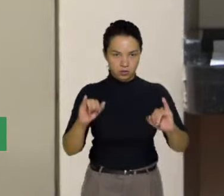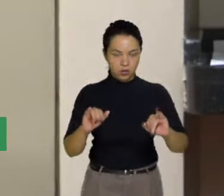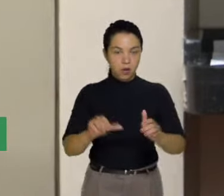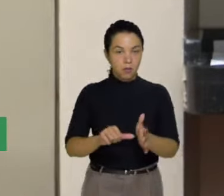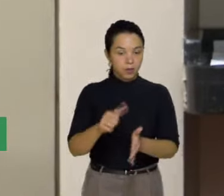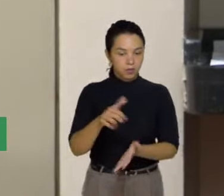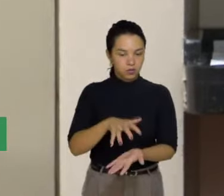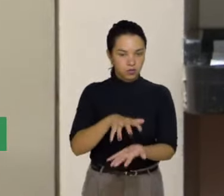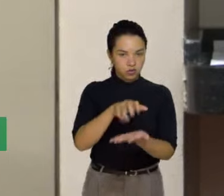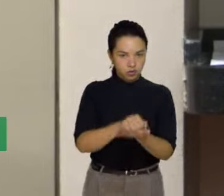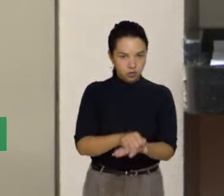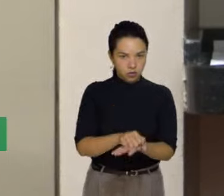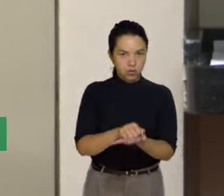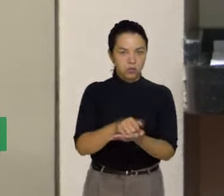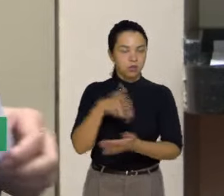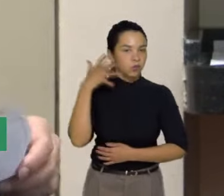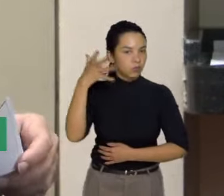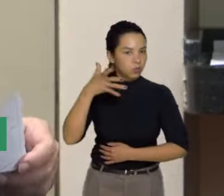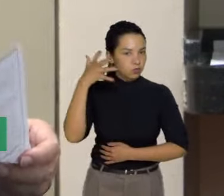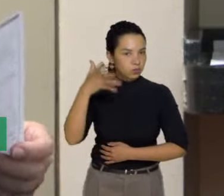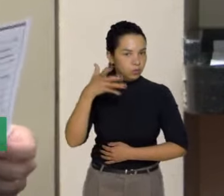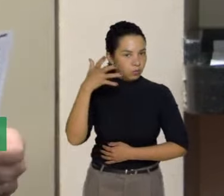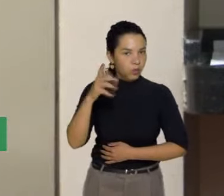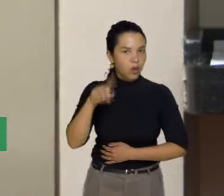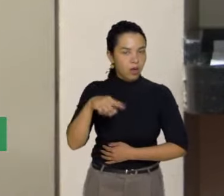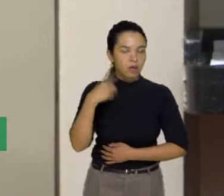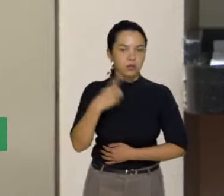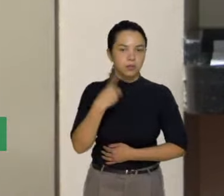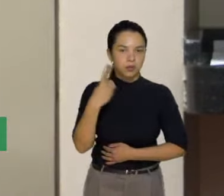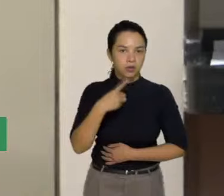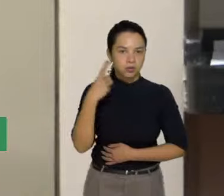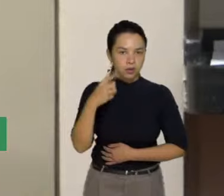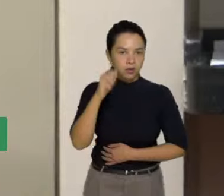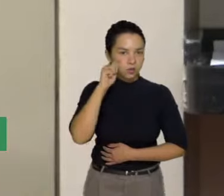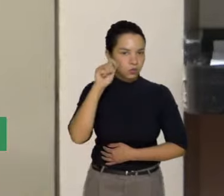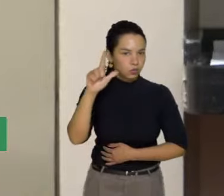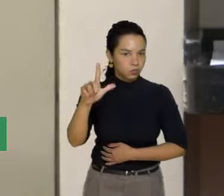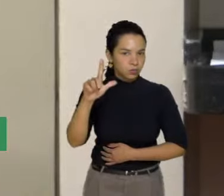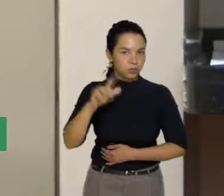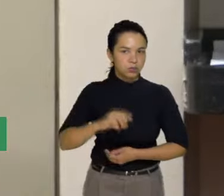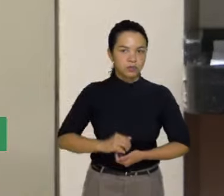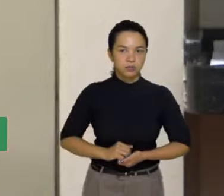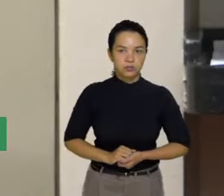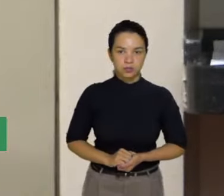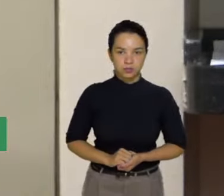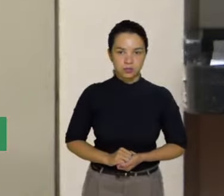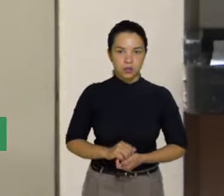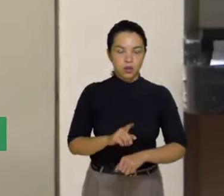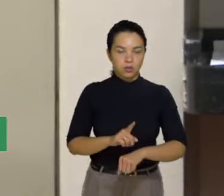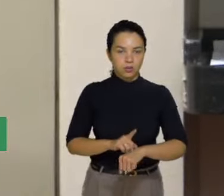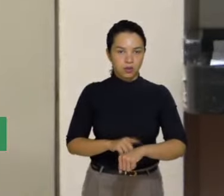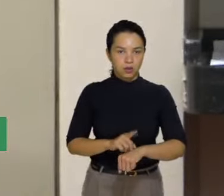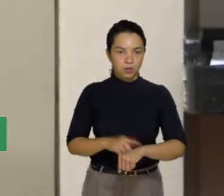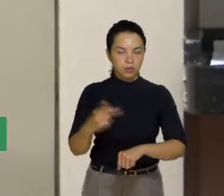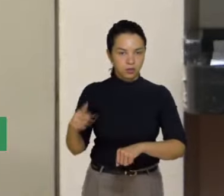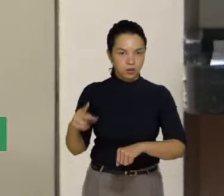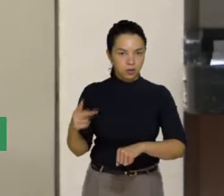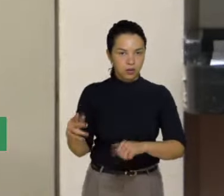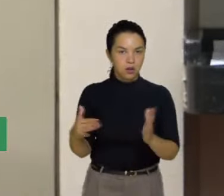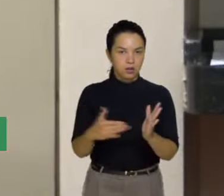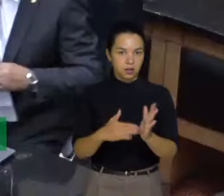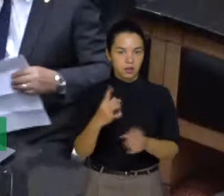para falar em primeiro lugar, o senhor deputado Antídio Lunelli, pelo prazo de até 10